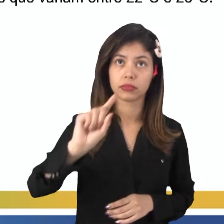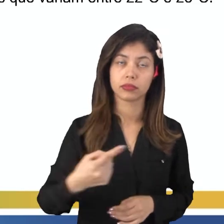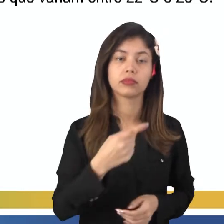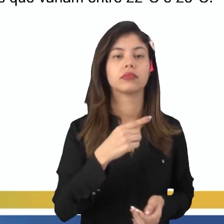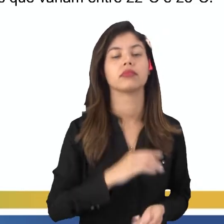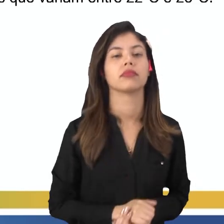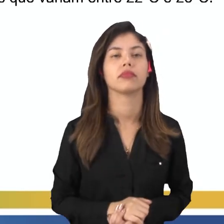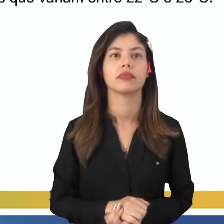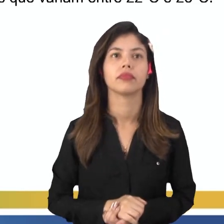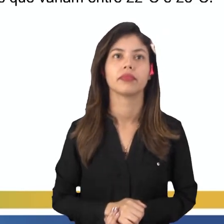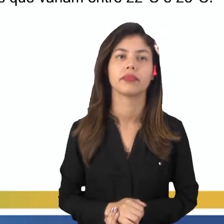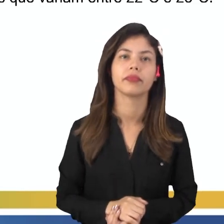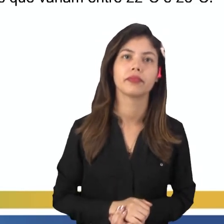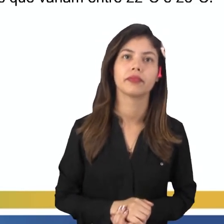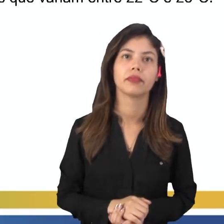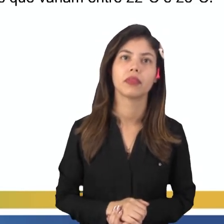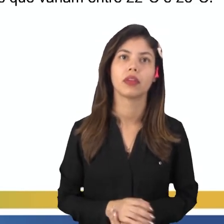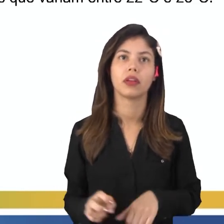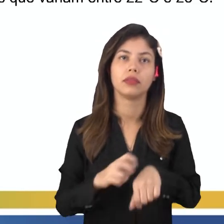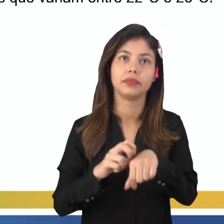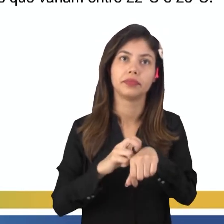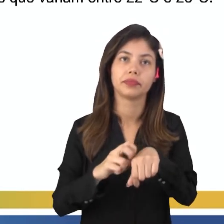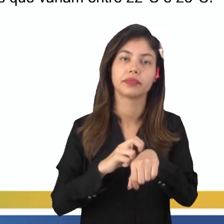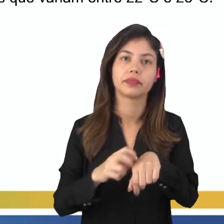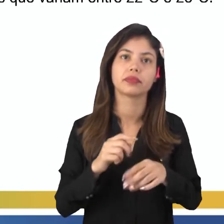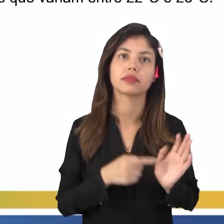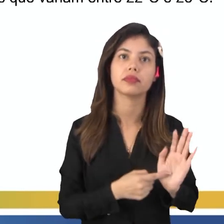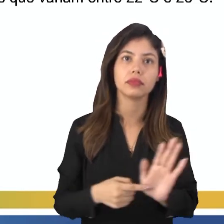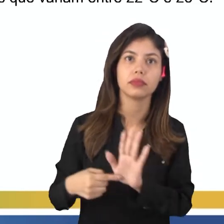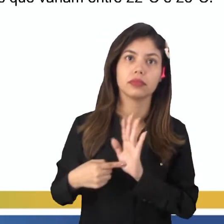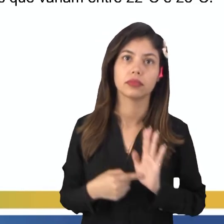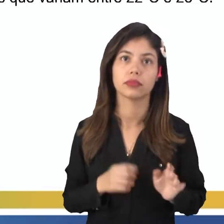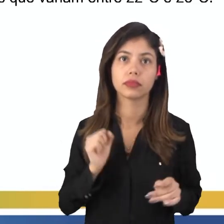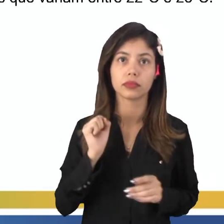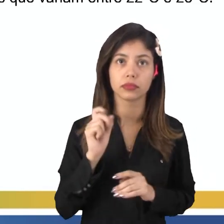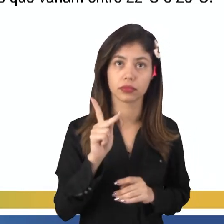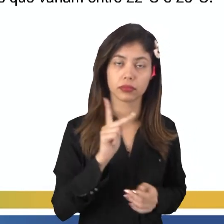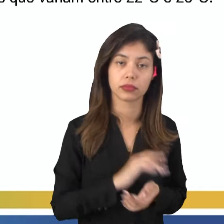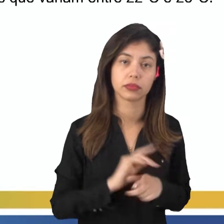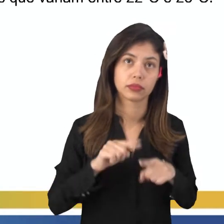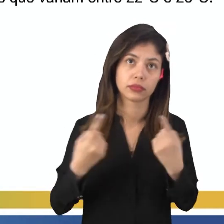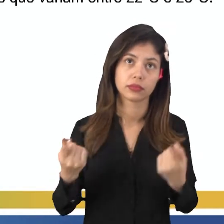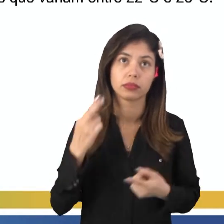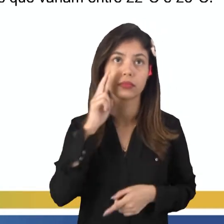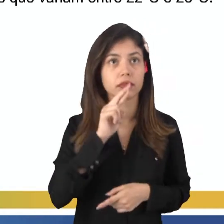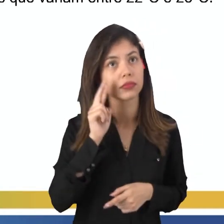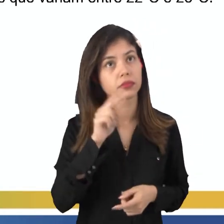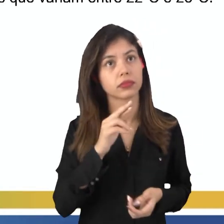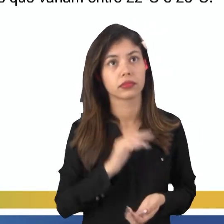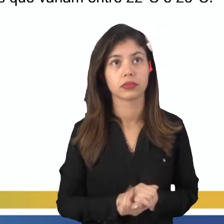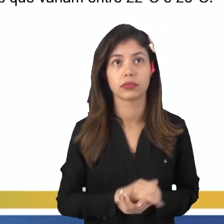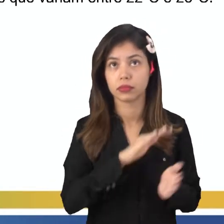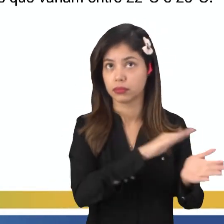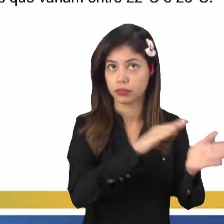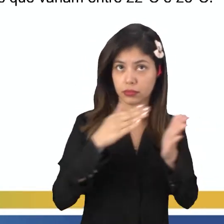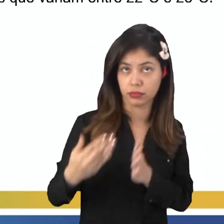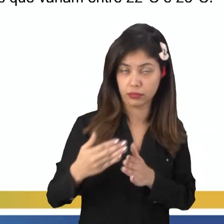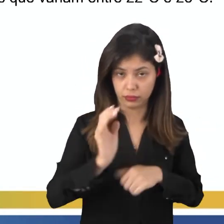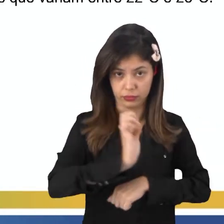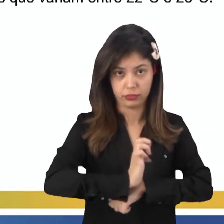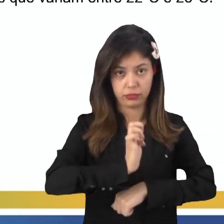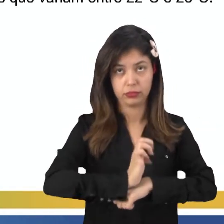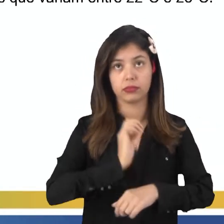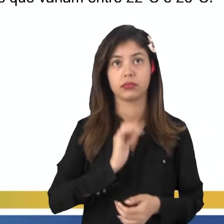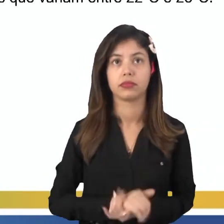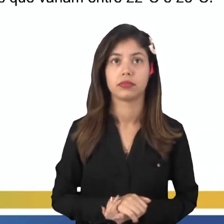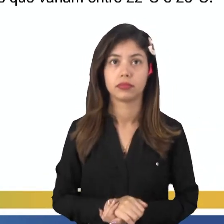milímetros de chuva. Essa é a parte verde que está em destaque aí, tá certo? Mas a cor rosada indica que uma parte do